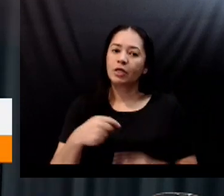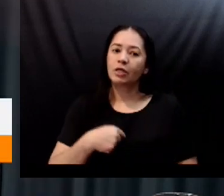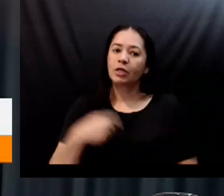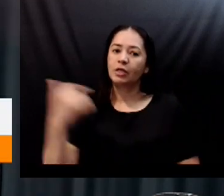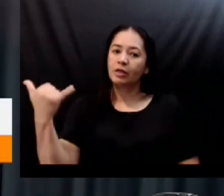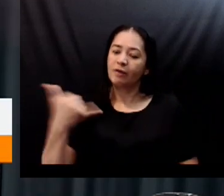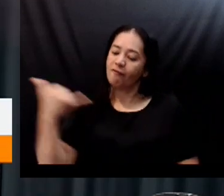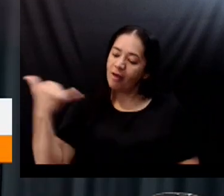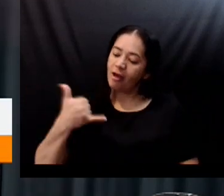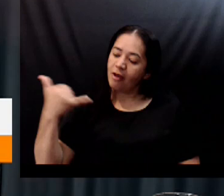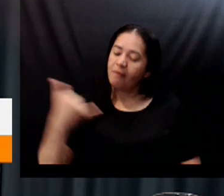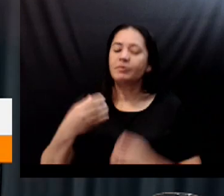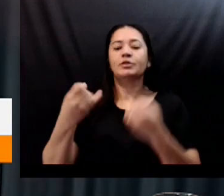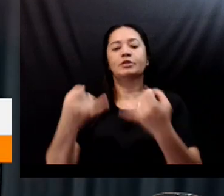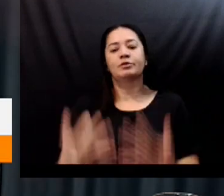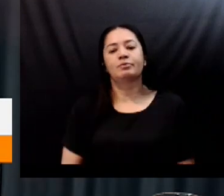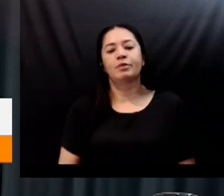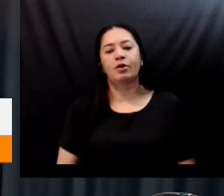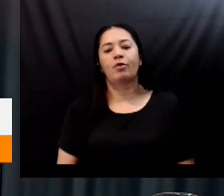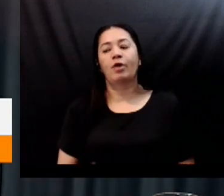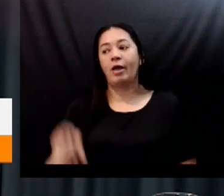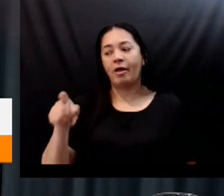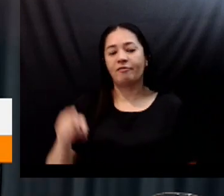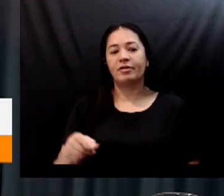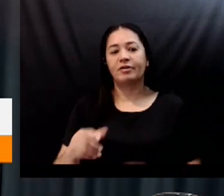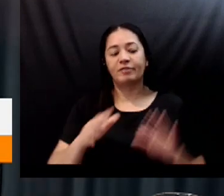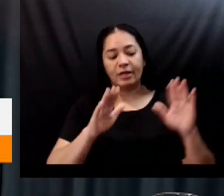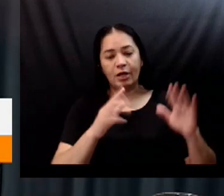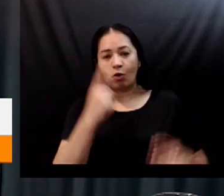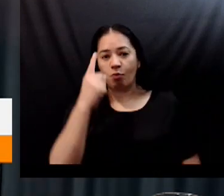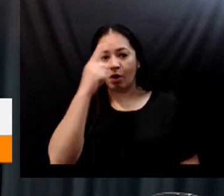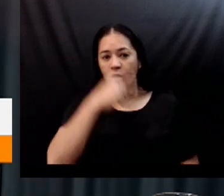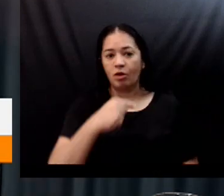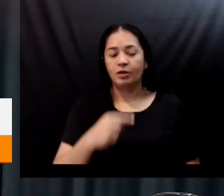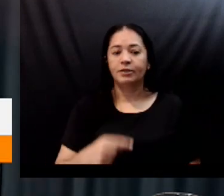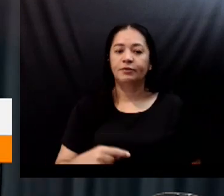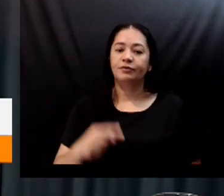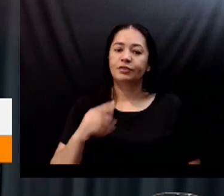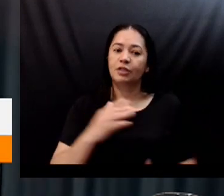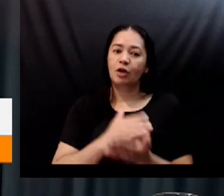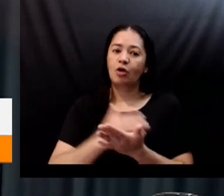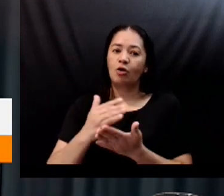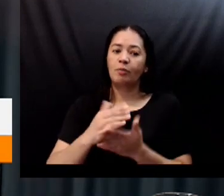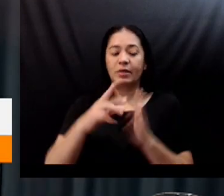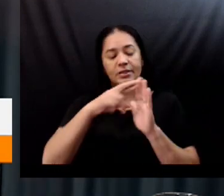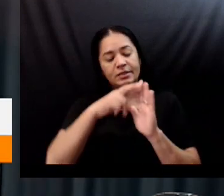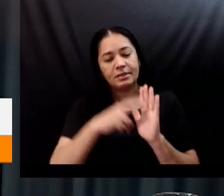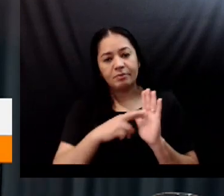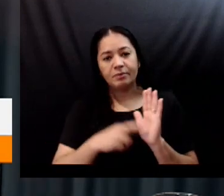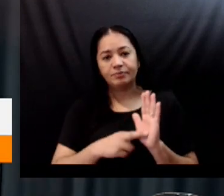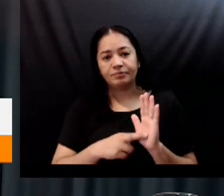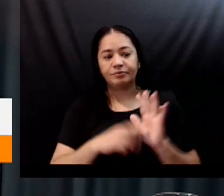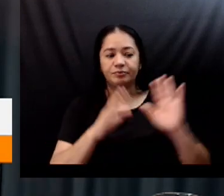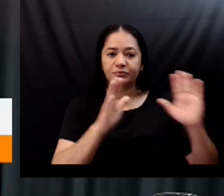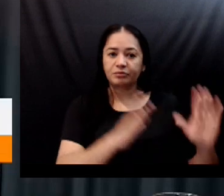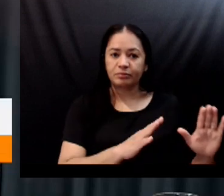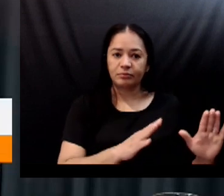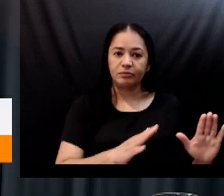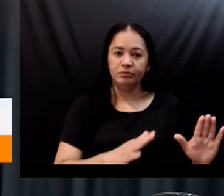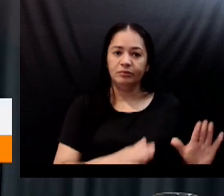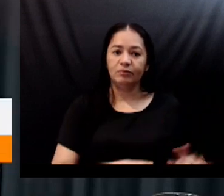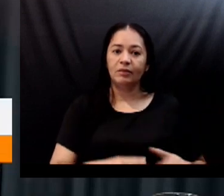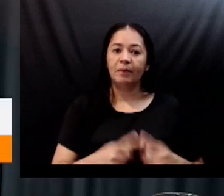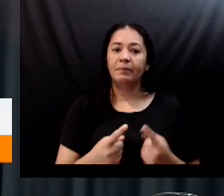Flávia, Uhum. e é para ficar 1 hora sem. Então você começa pela regra e deixa o celular no outro cômodo. Ah, mas tem um